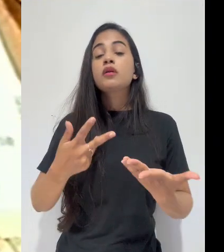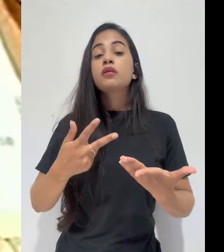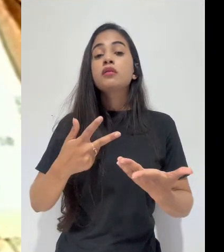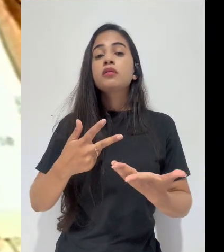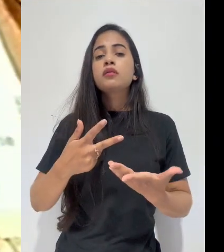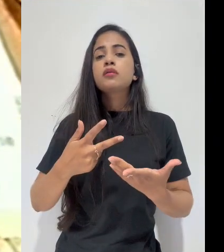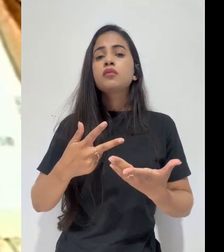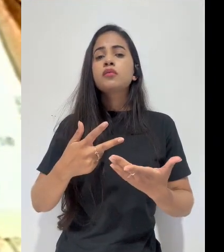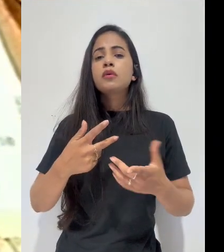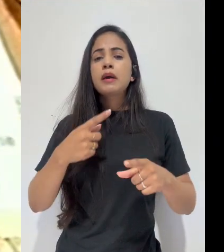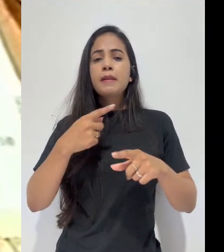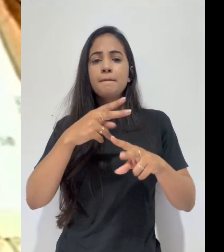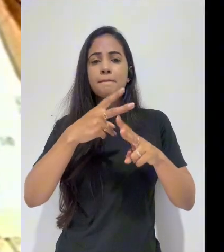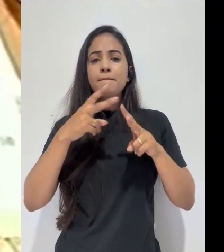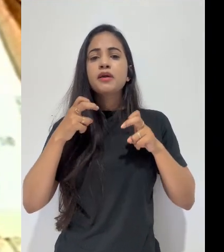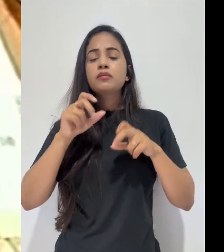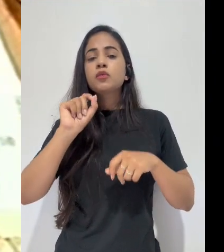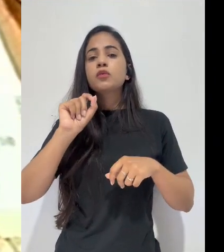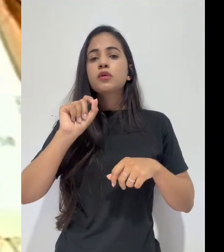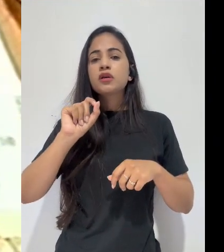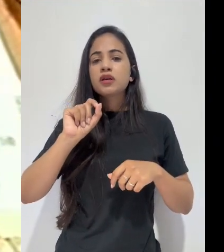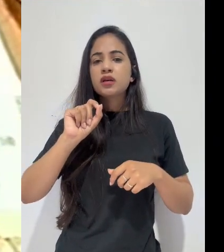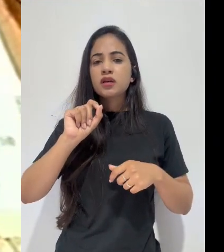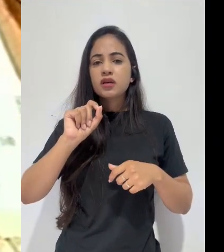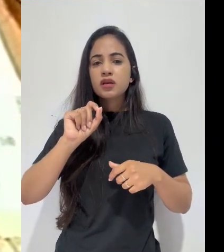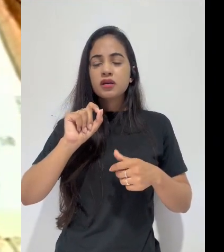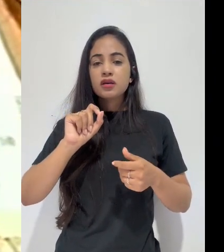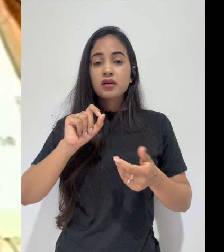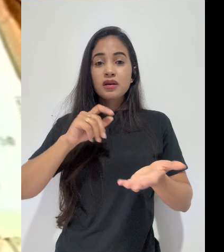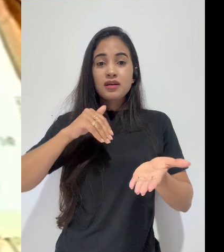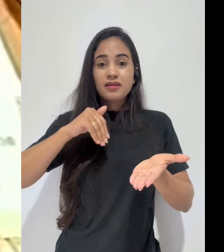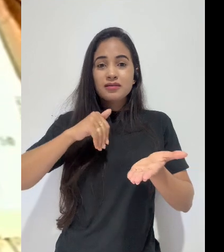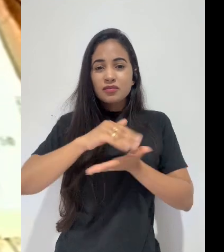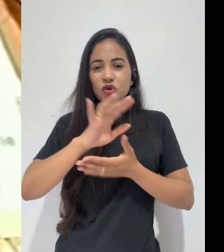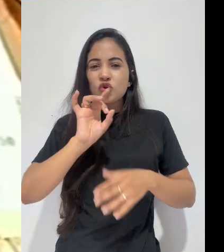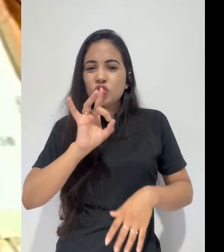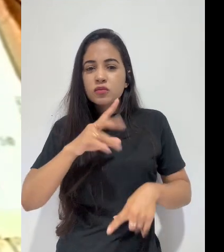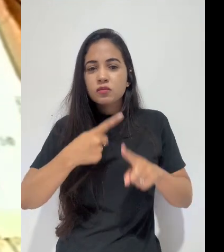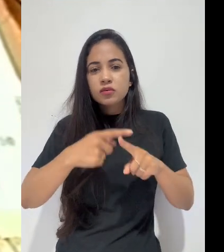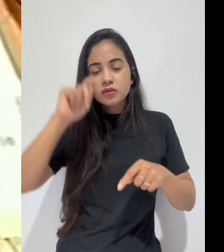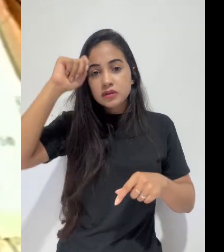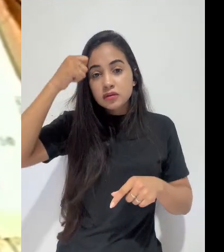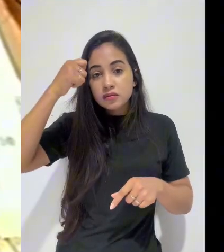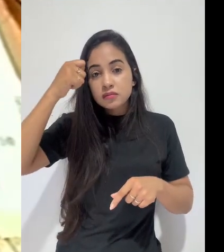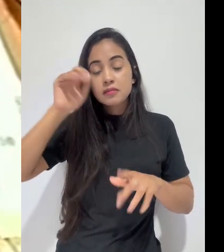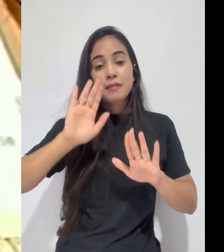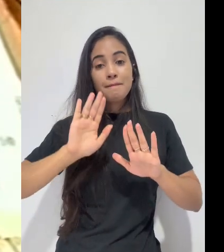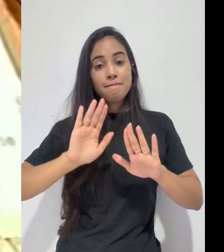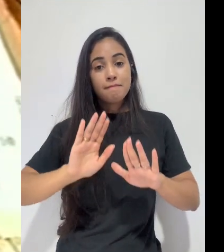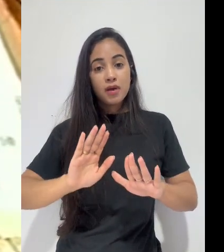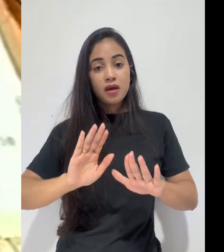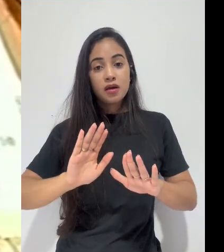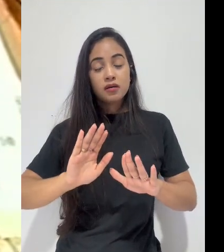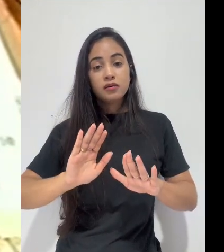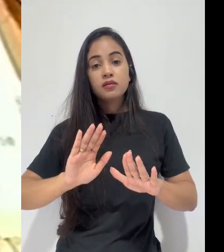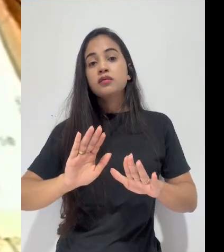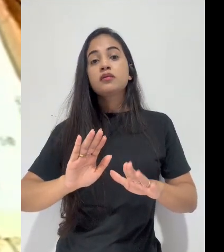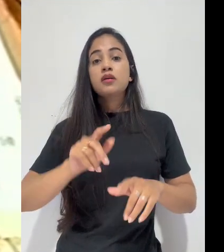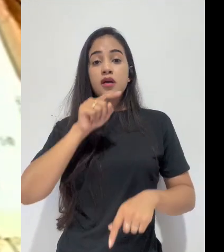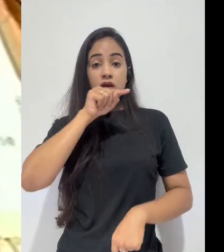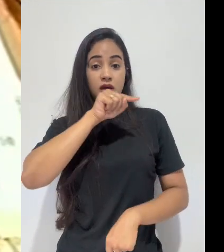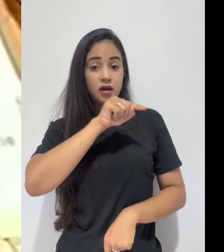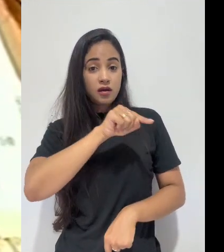empregado foi dispensado por ser negro, talvez nunca tenhamos. Mas uma coisa é certa, ele não